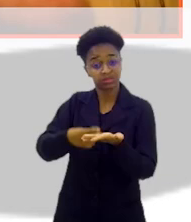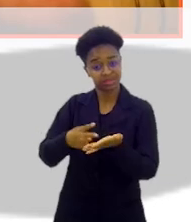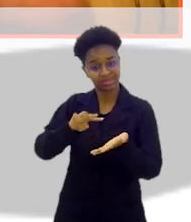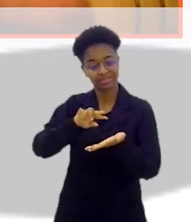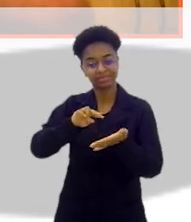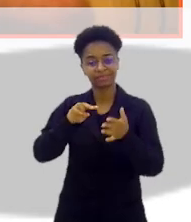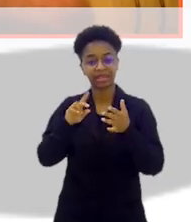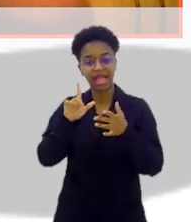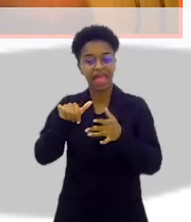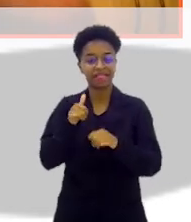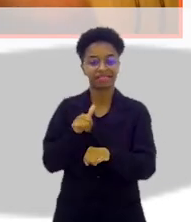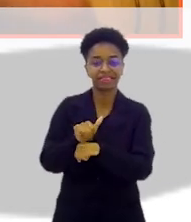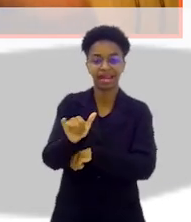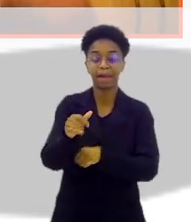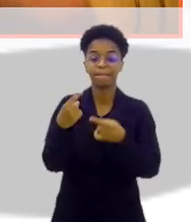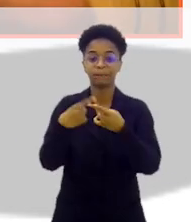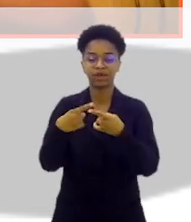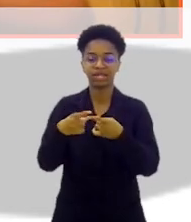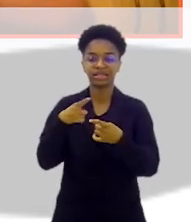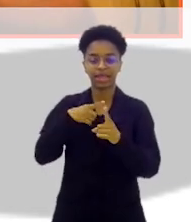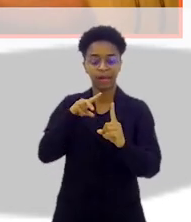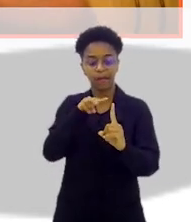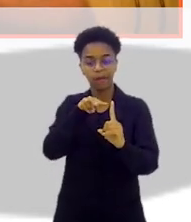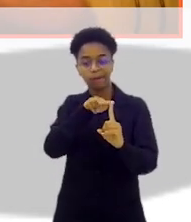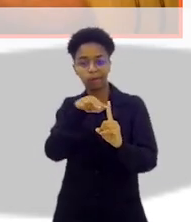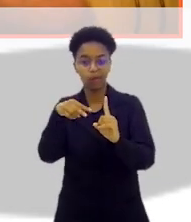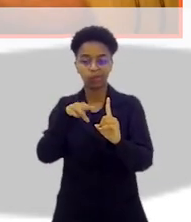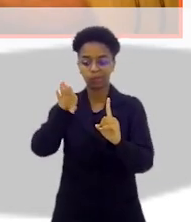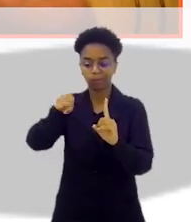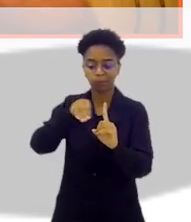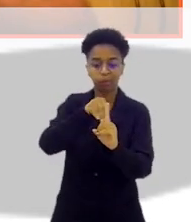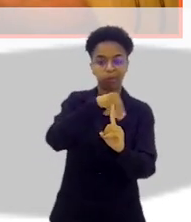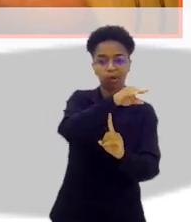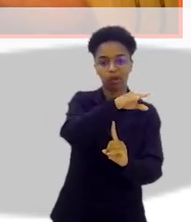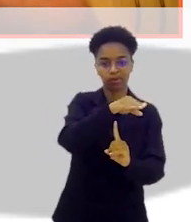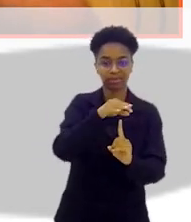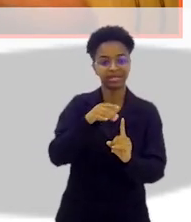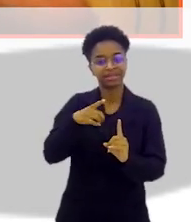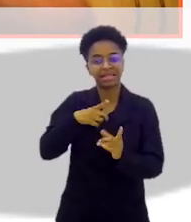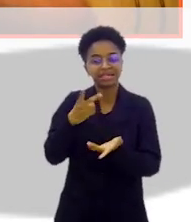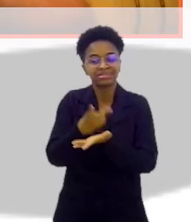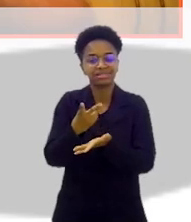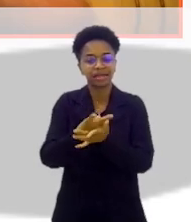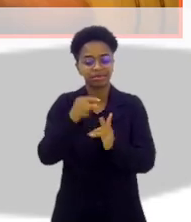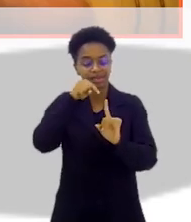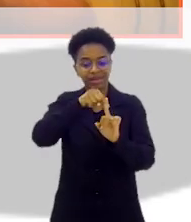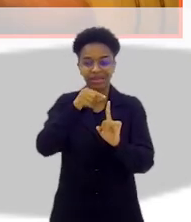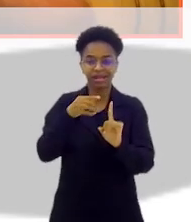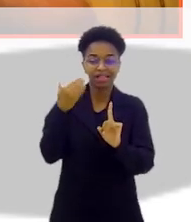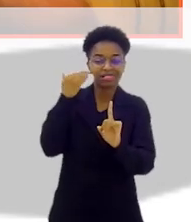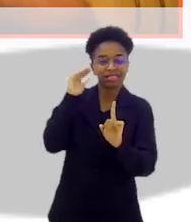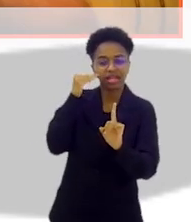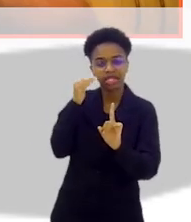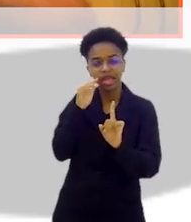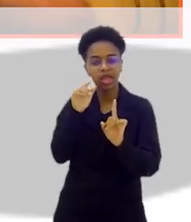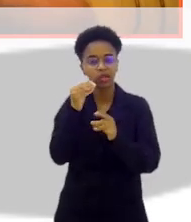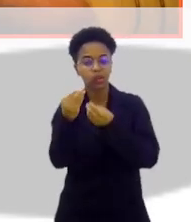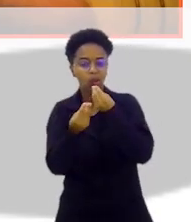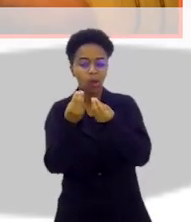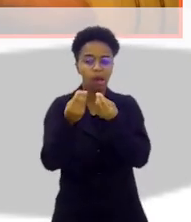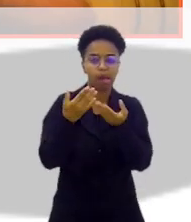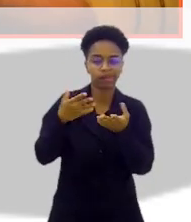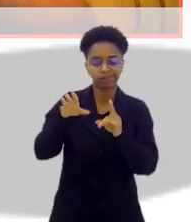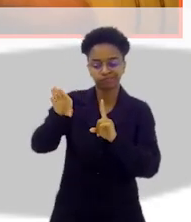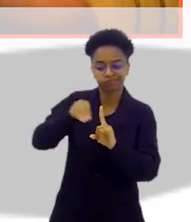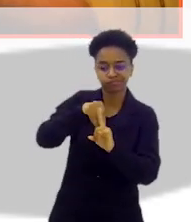traiu, mas tem que Porque haver você uma leva a certa ótica adaptação. dessa interface, né? Você tem É sempre a claro. interpretação de quem está ali